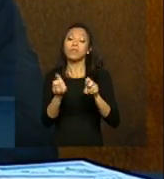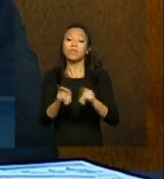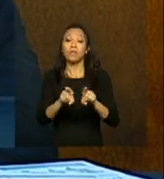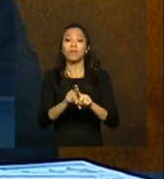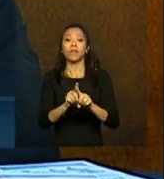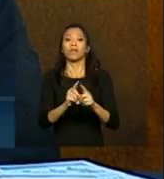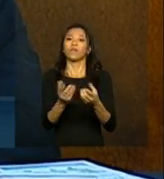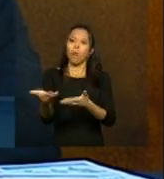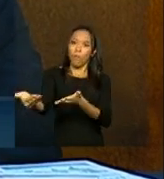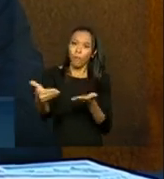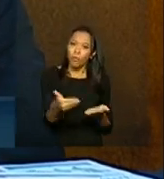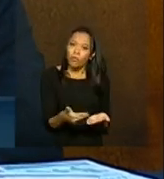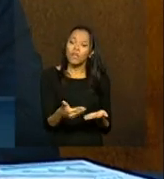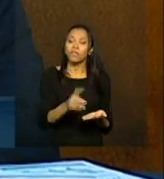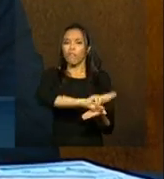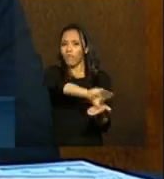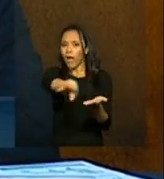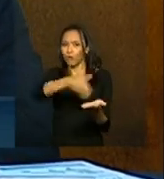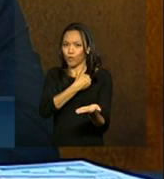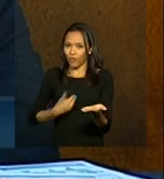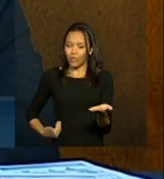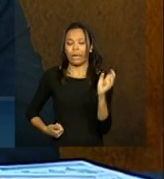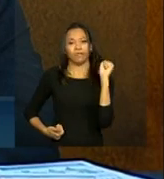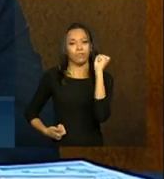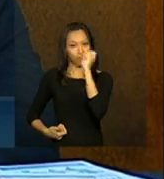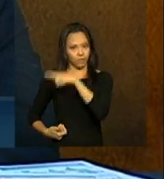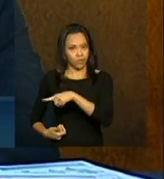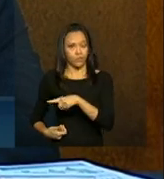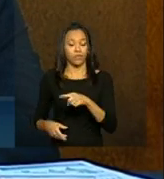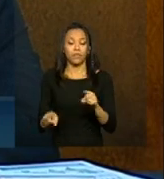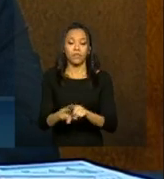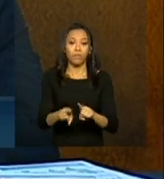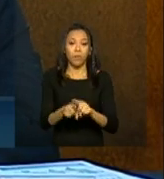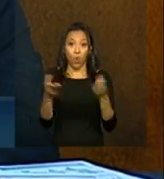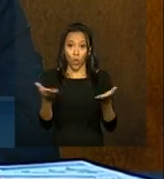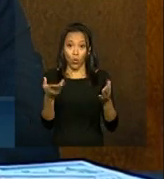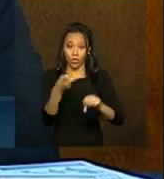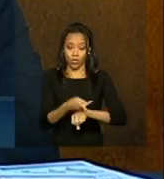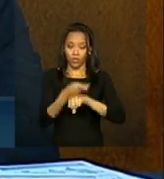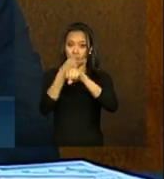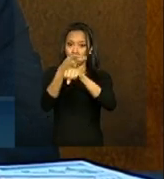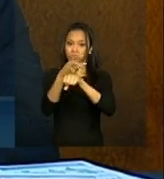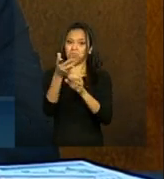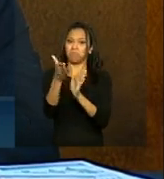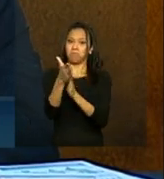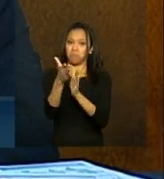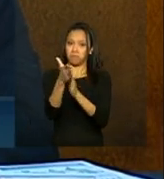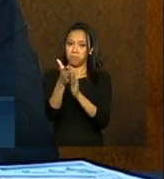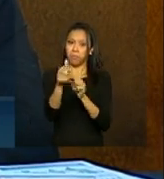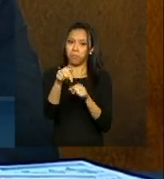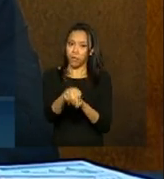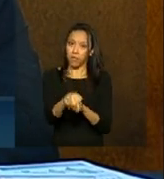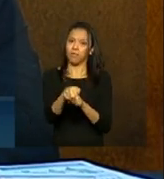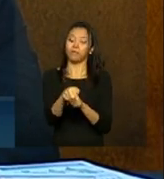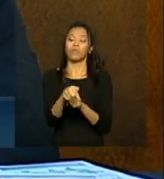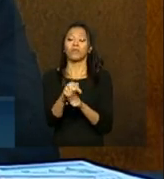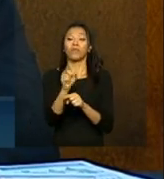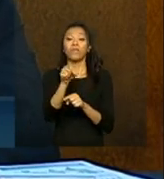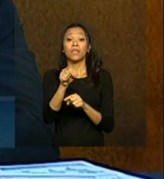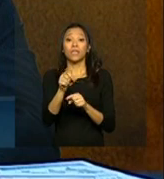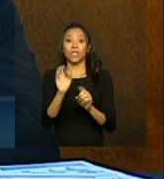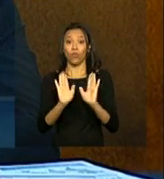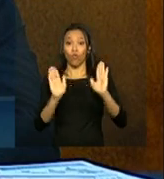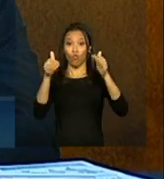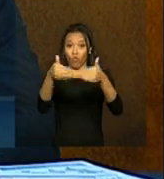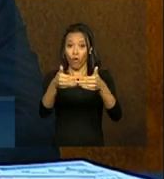governo, é extremamente difícil. Então, ter a simbologia desse prêmio da ONU, né, ter a simbologia dessa energia que o Fórum